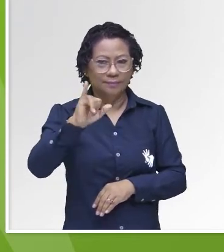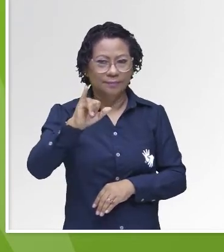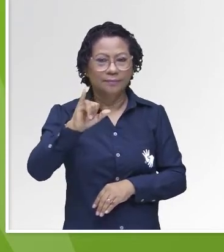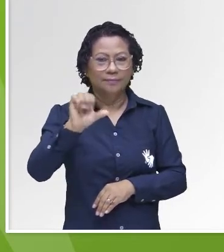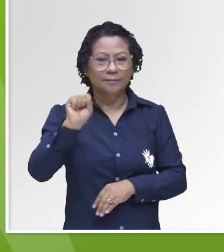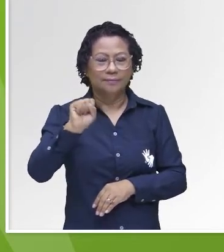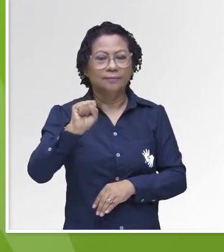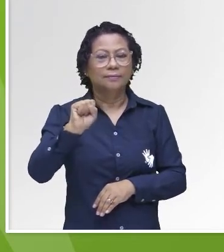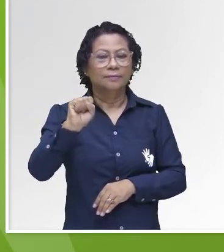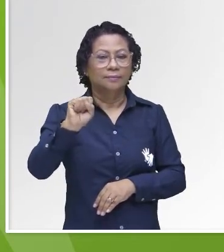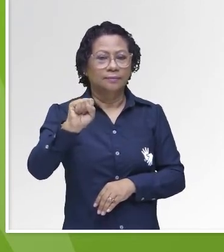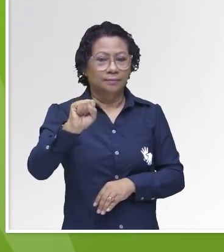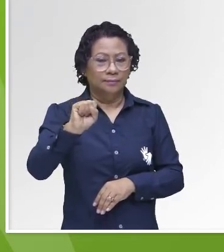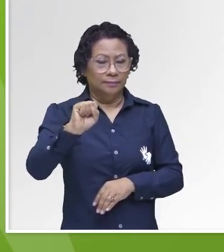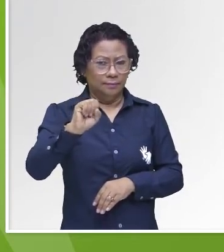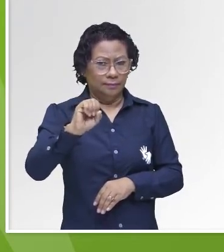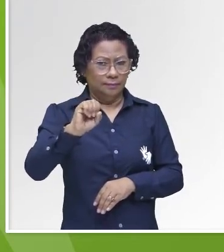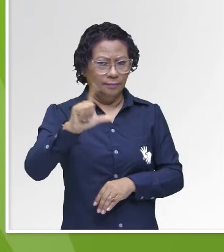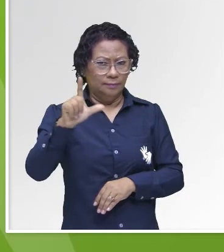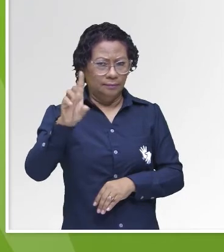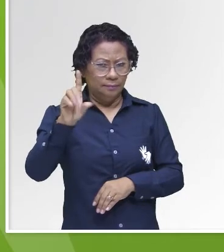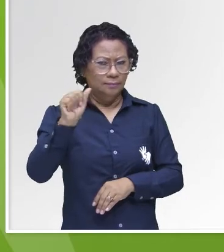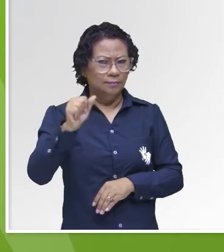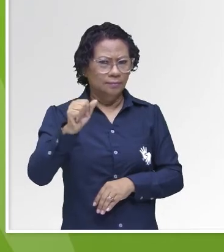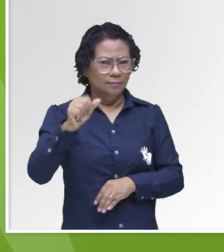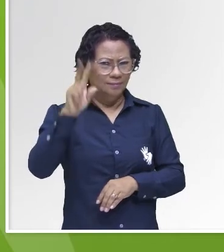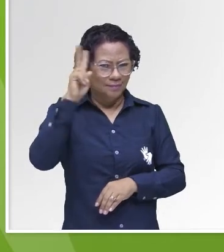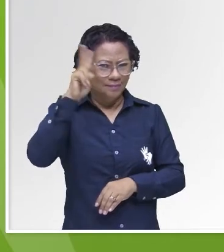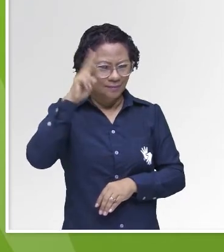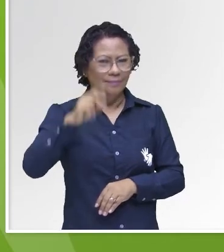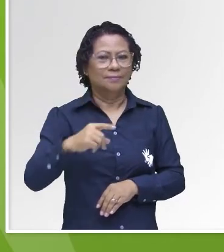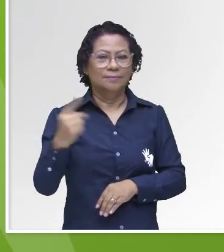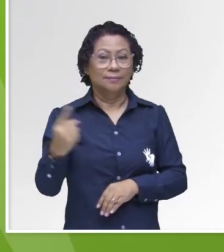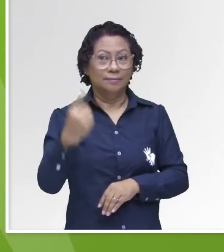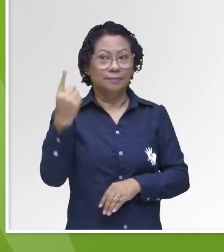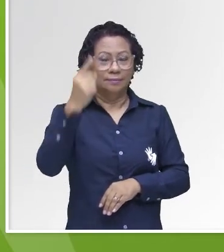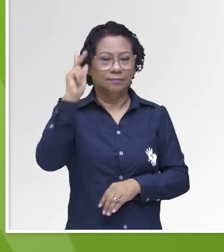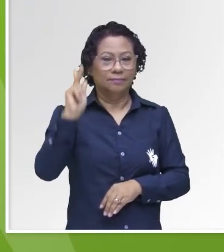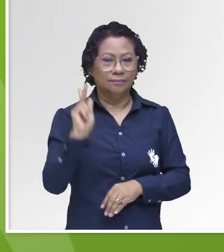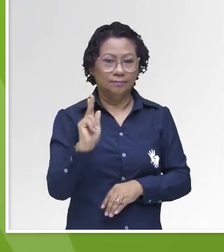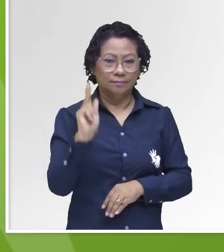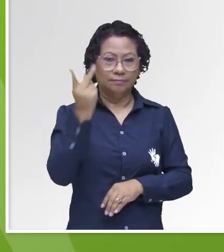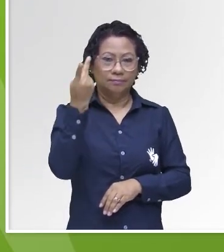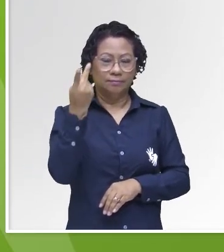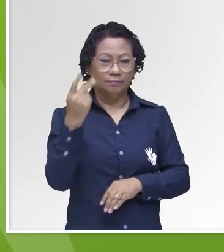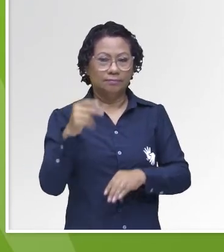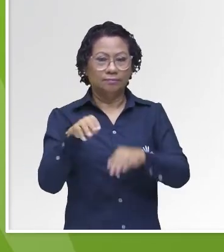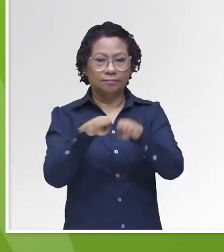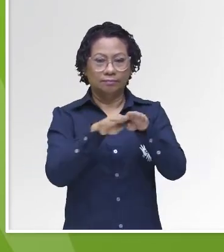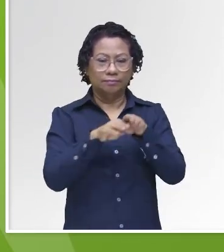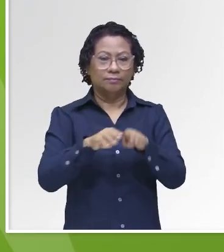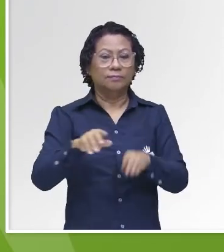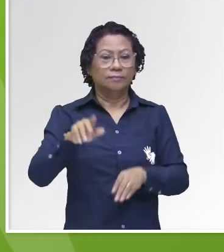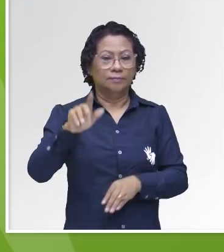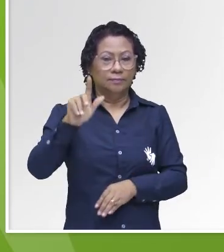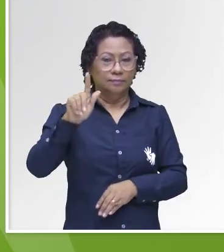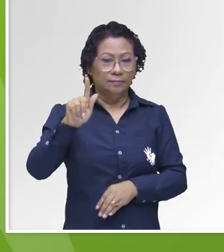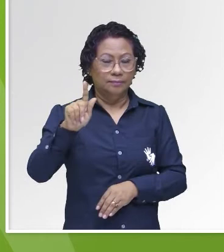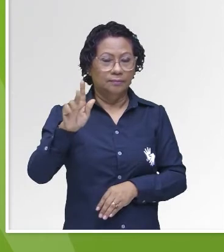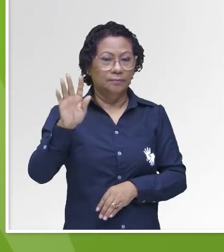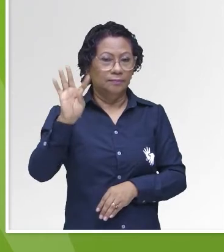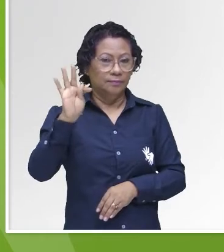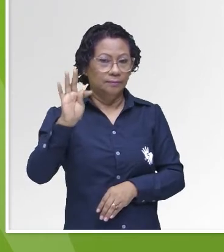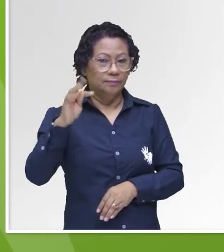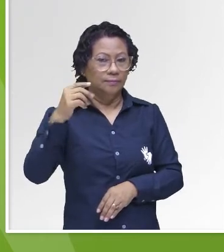certo? Como assim? É a mesma coisa. Altura, não tenho velocidade inicial, gravidade vezes o tempo ao